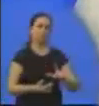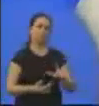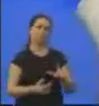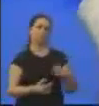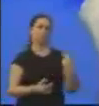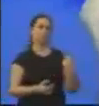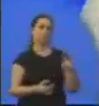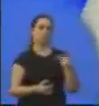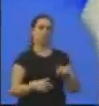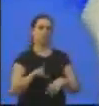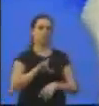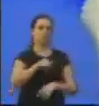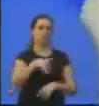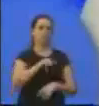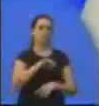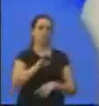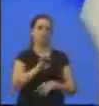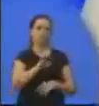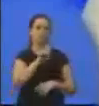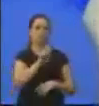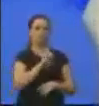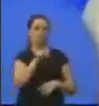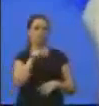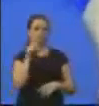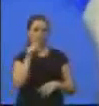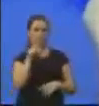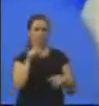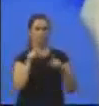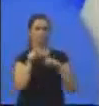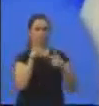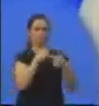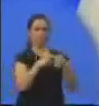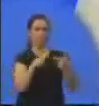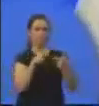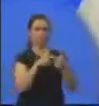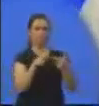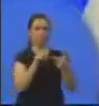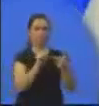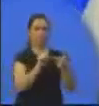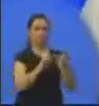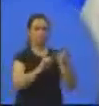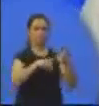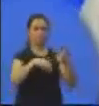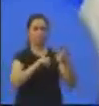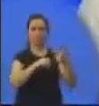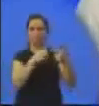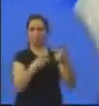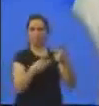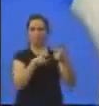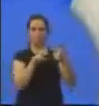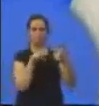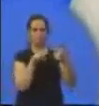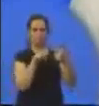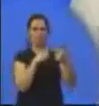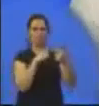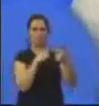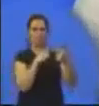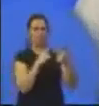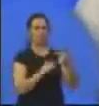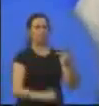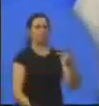Nesse caso eu tenho limite de 5x dividido por seno de 3x.